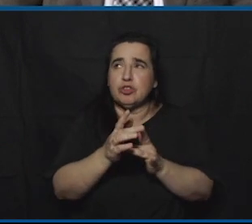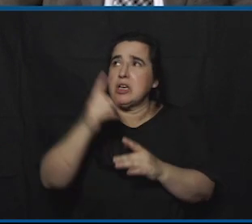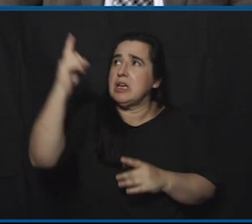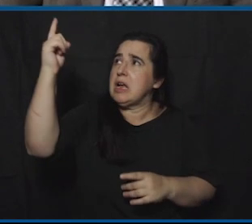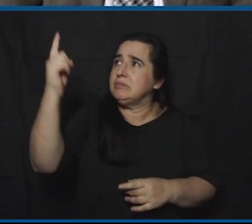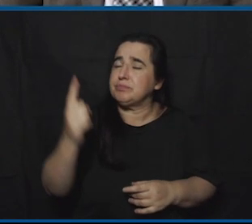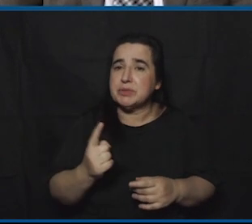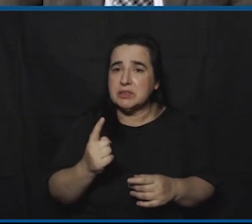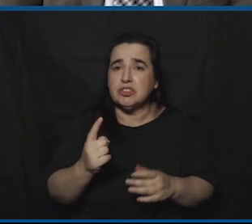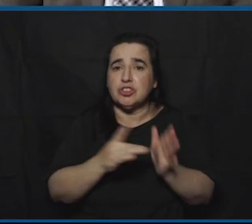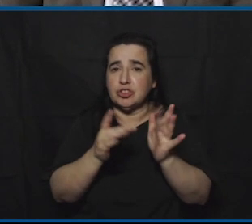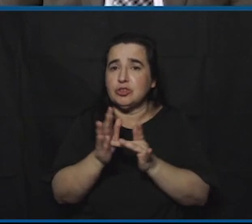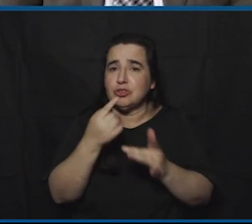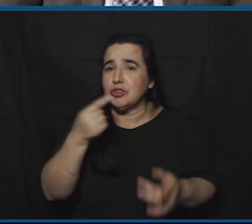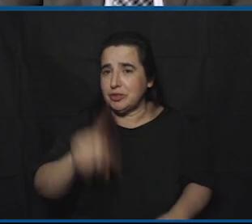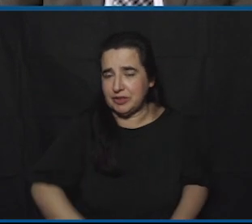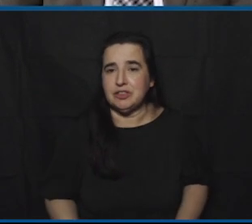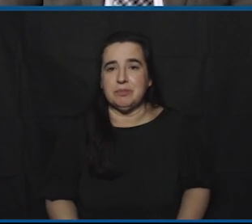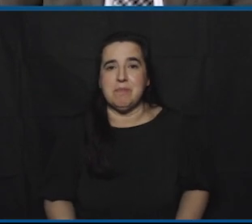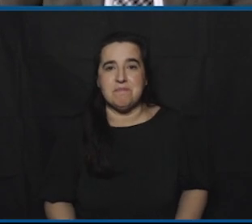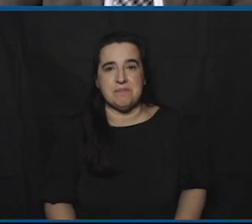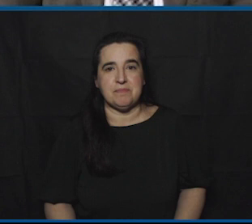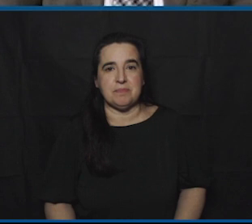segunda vinda do próprio Messias?